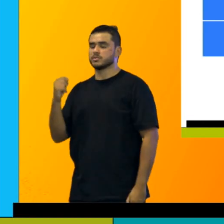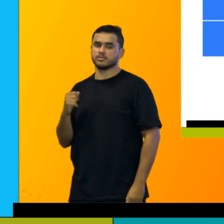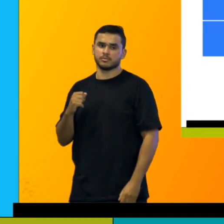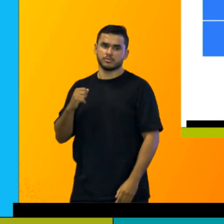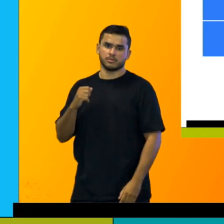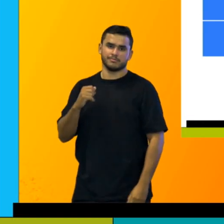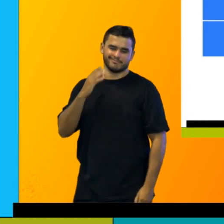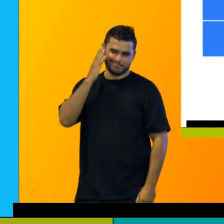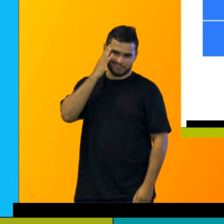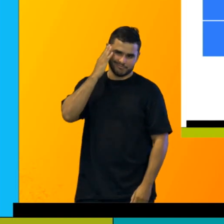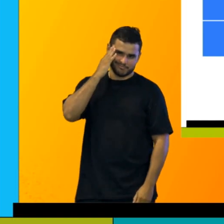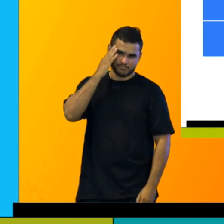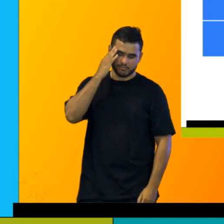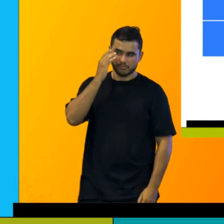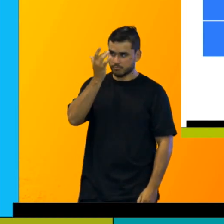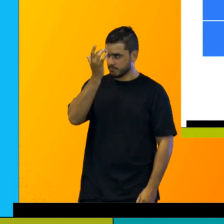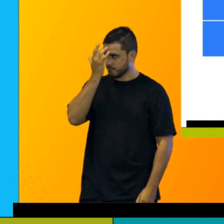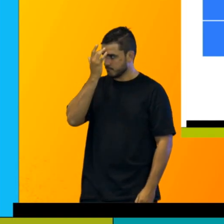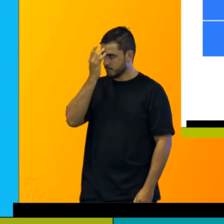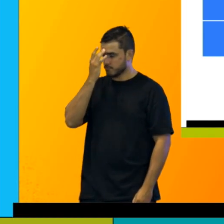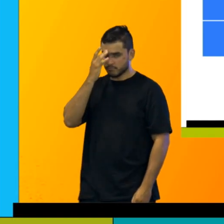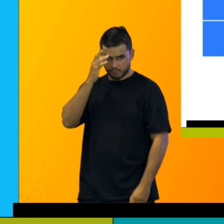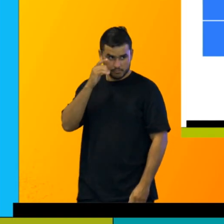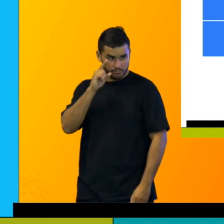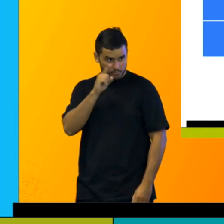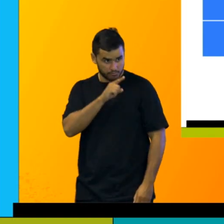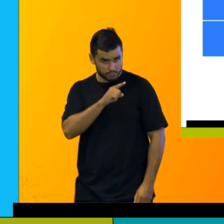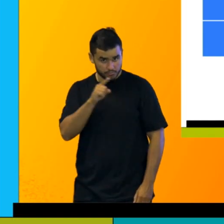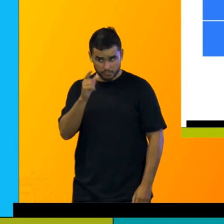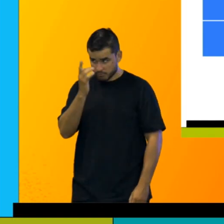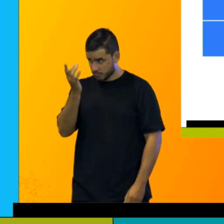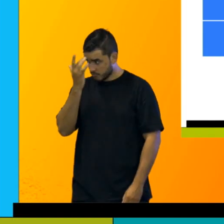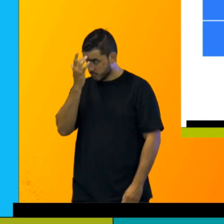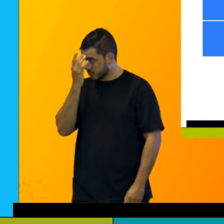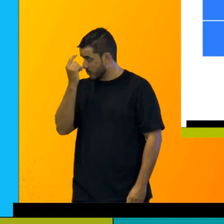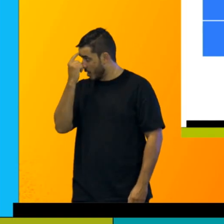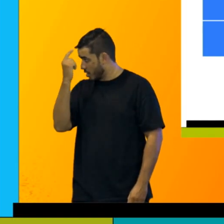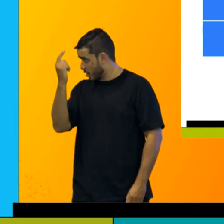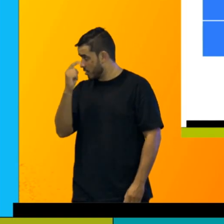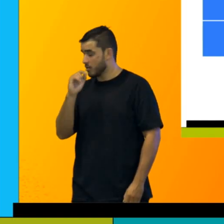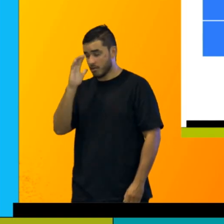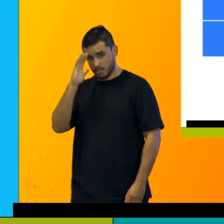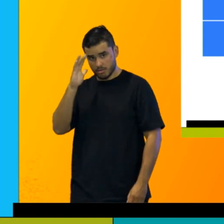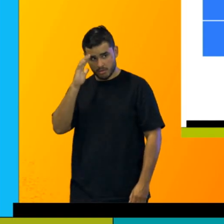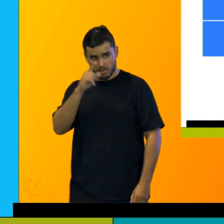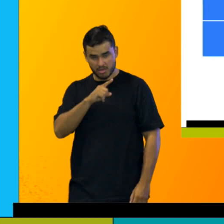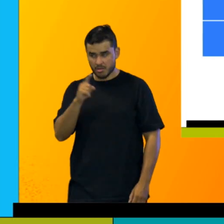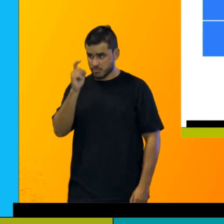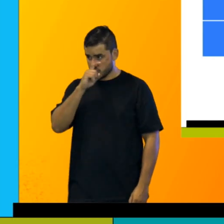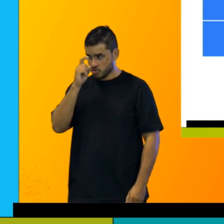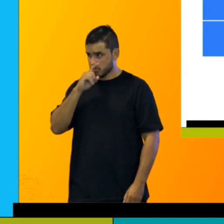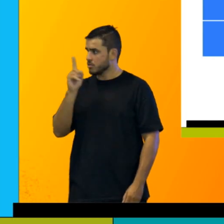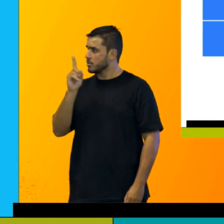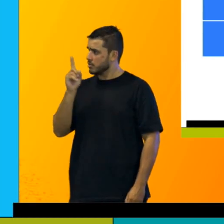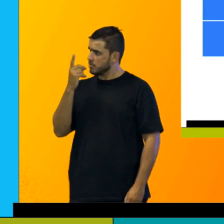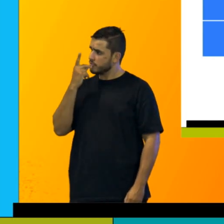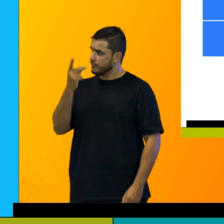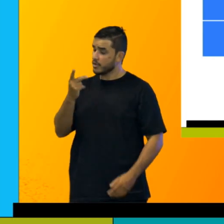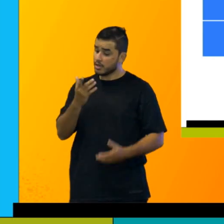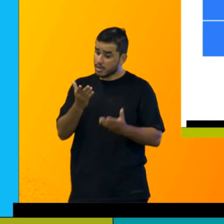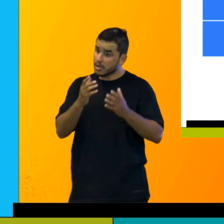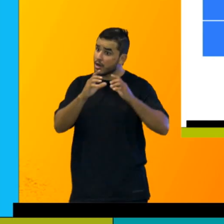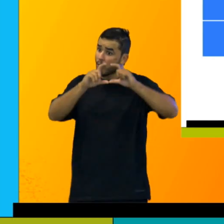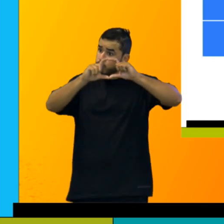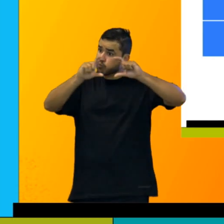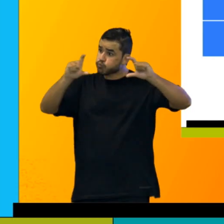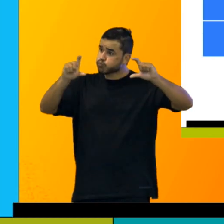Fechou? Então gravou, né? Tudo isso não estou inventando. A questão está me dando. A questão